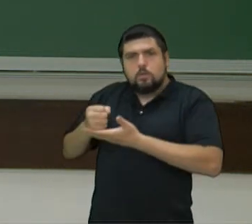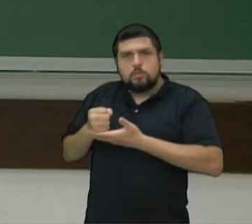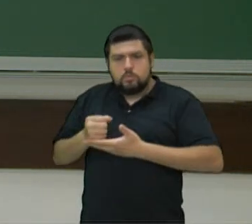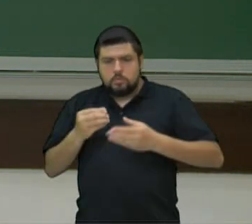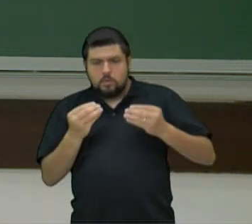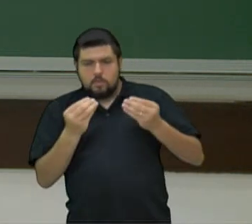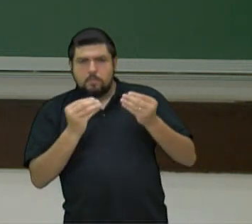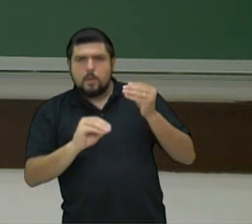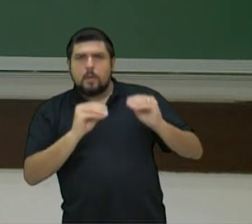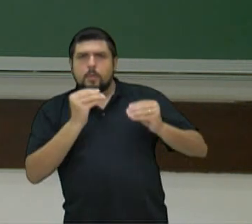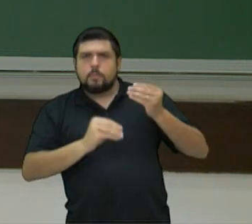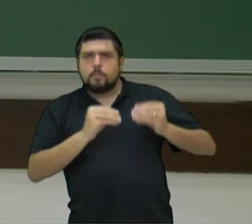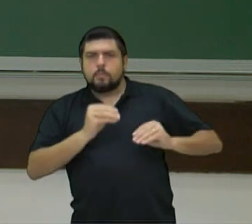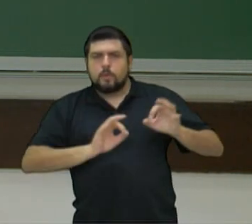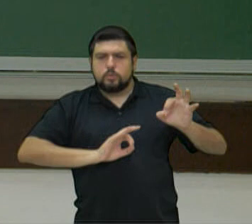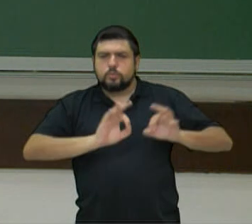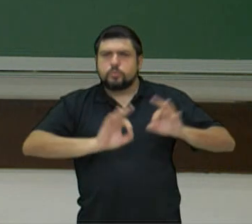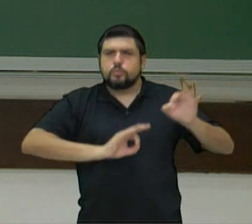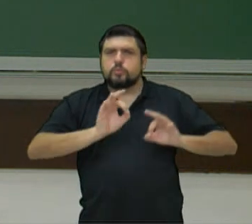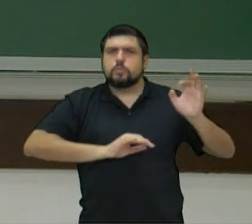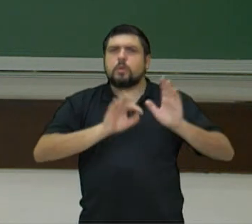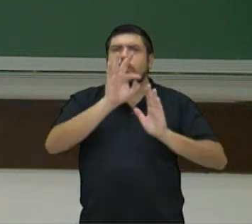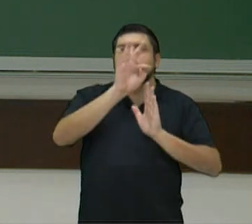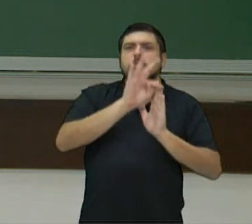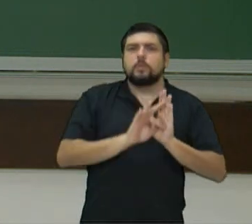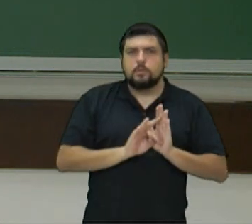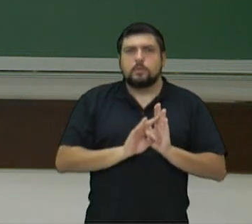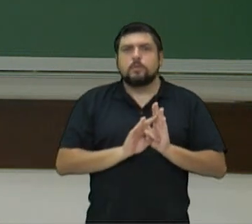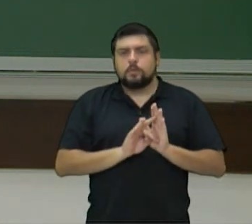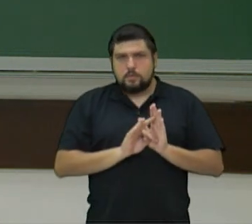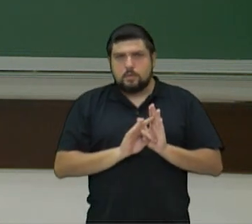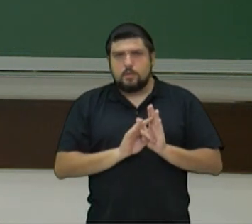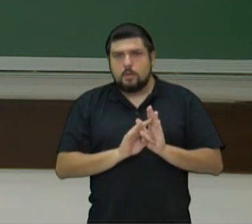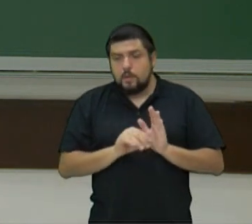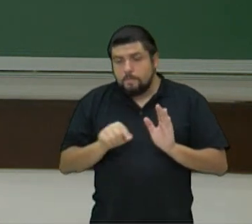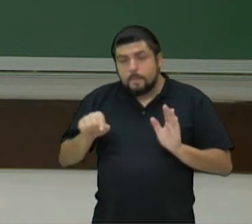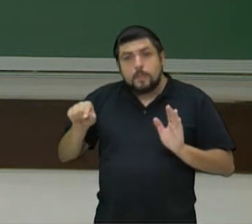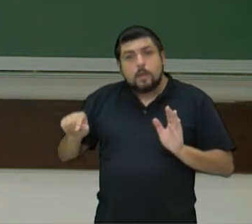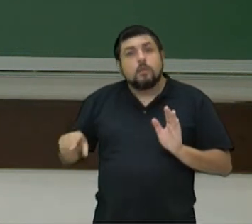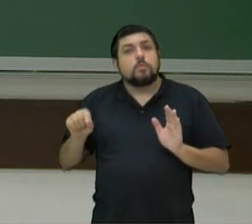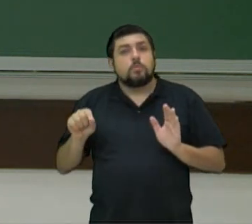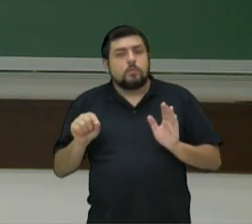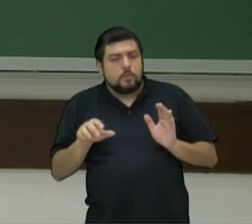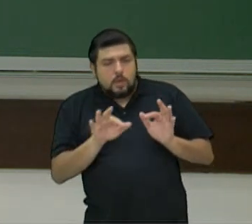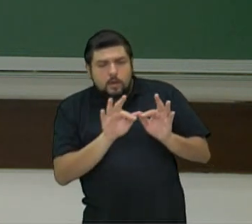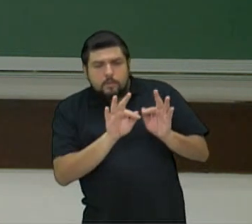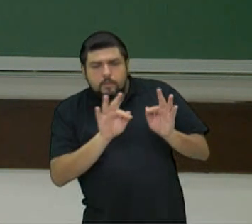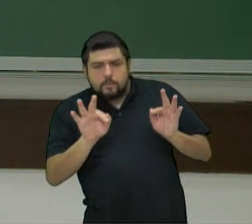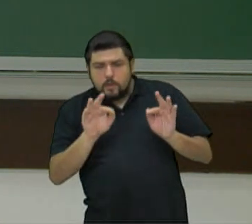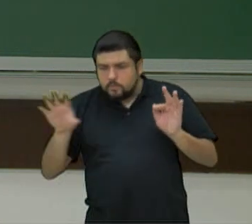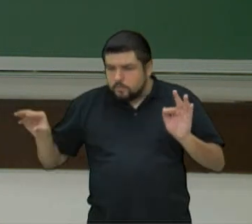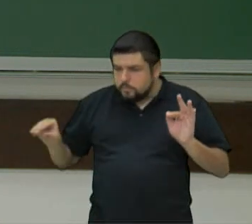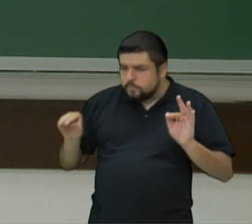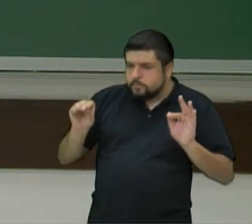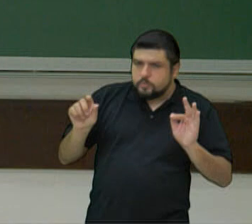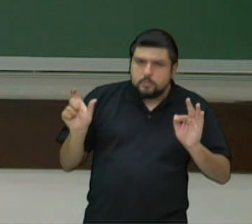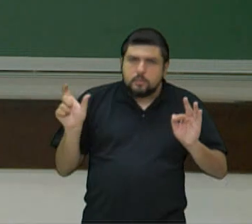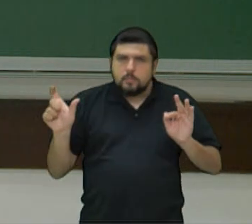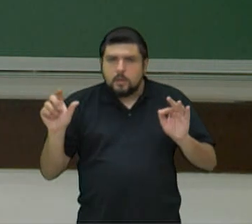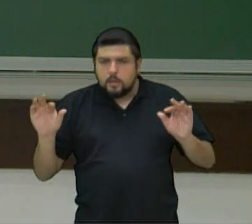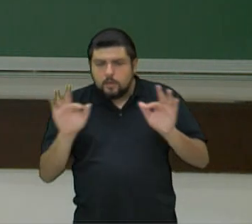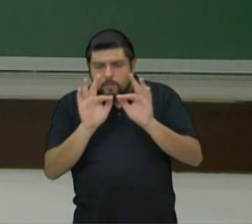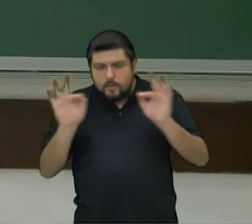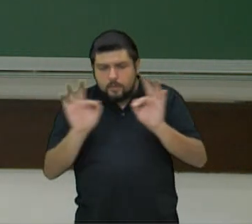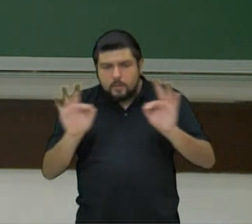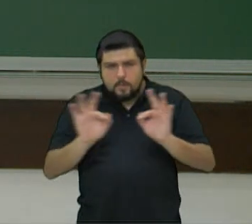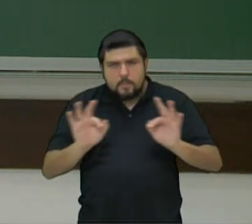para fazer uma continuidade, fazer um link mesmo entre as frases. E